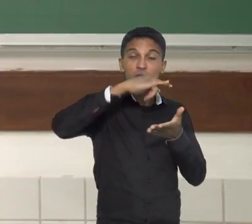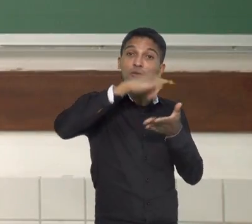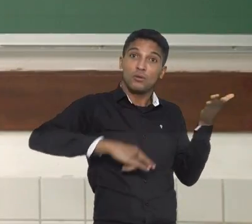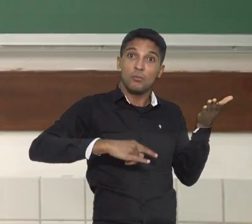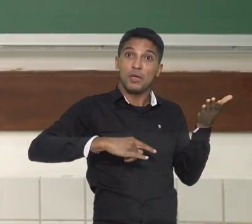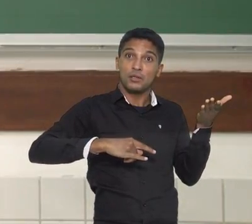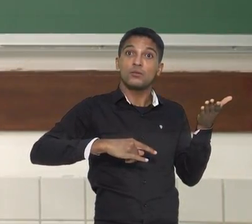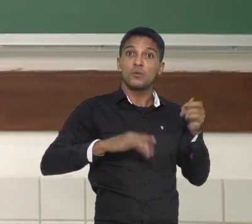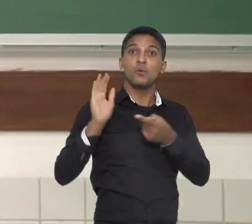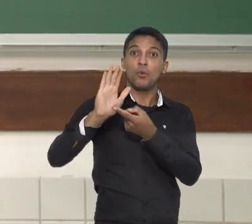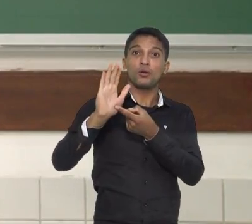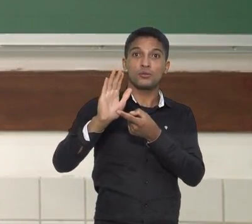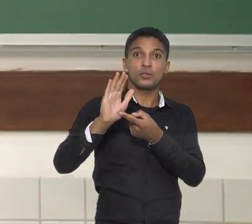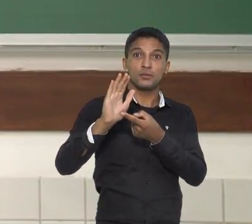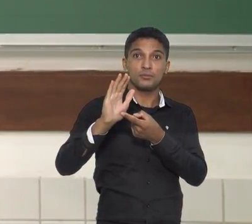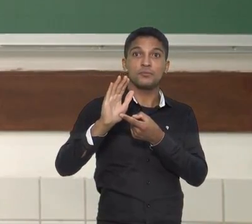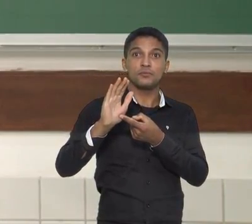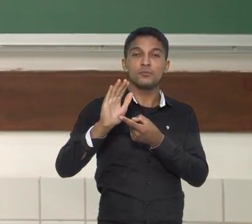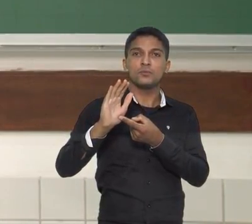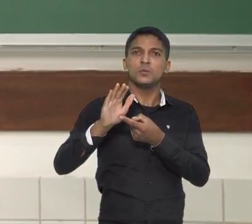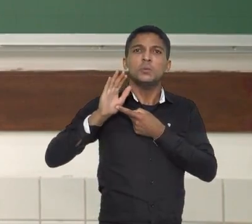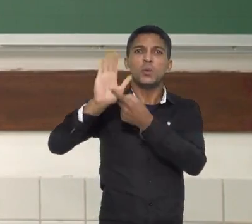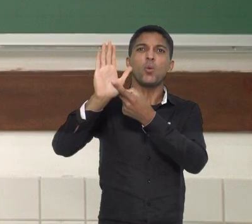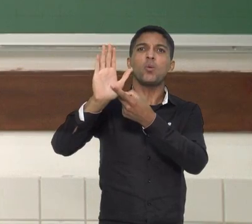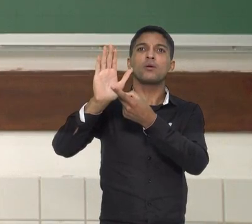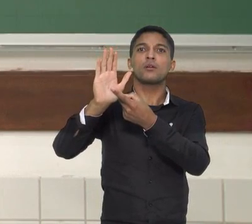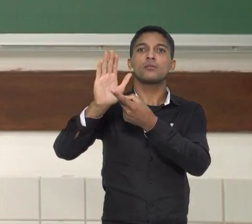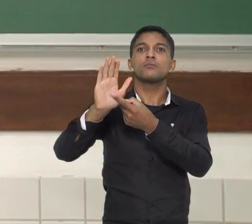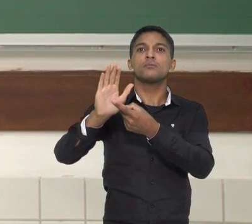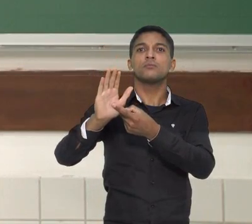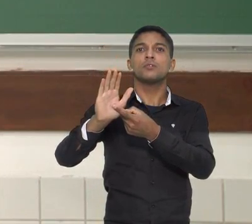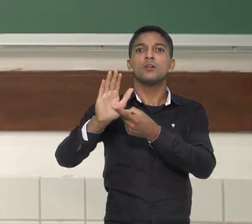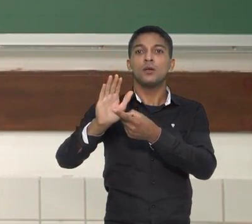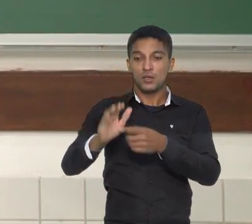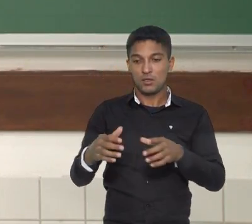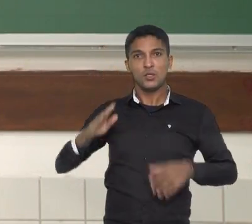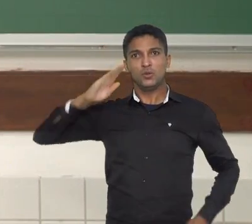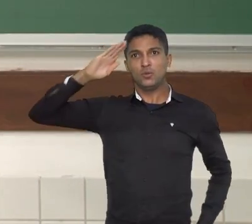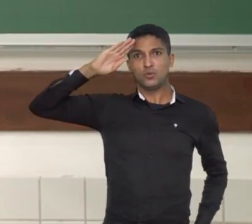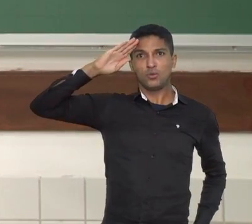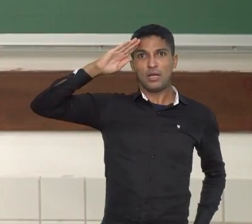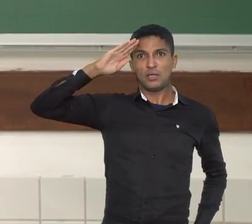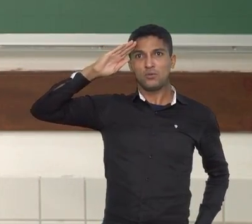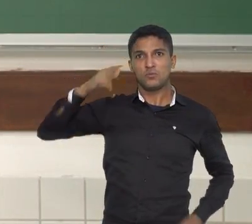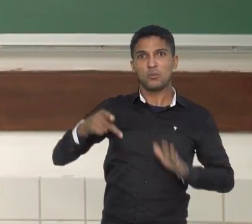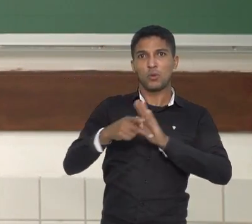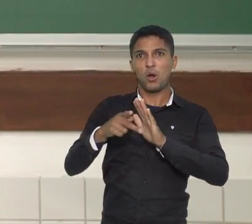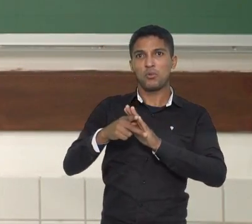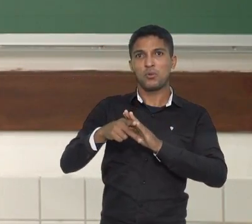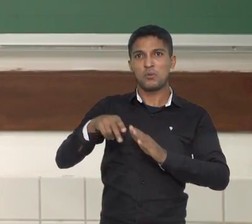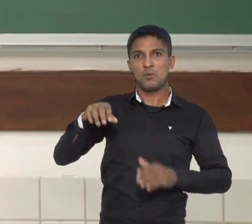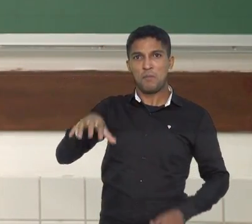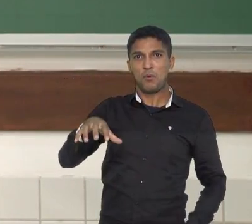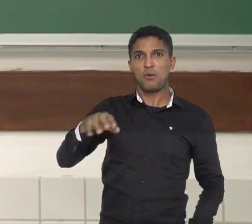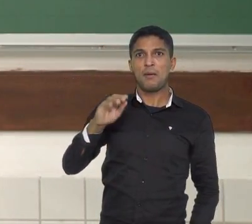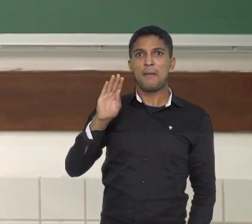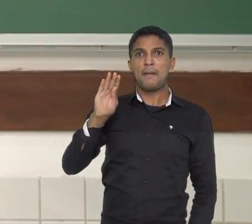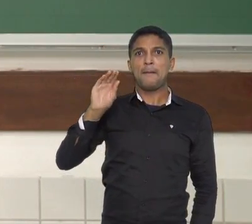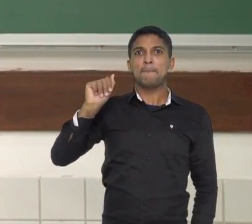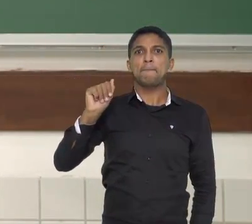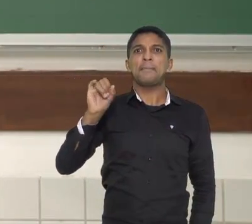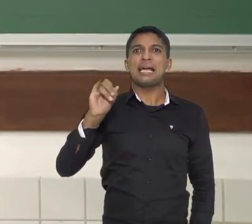voltada para a questão das forças dos soldados baianos lutarem por uma república,